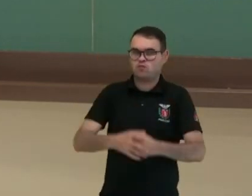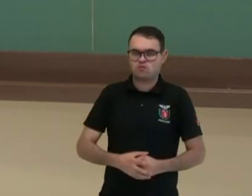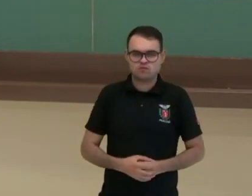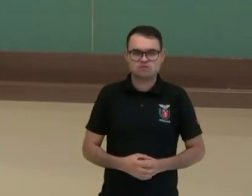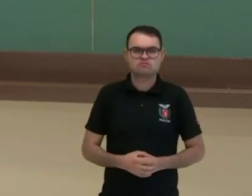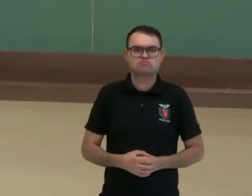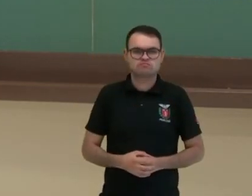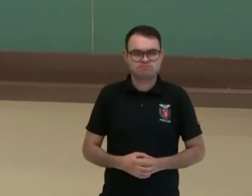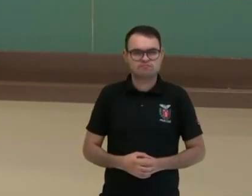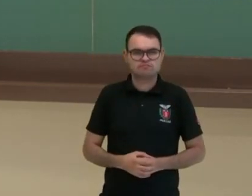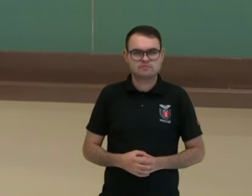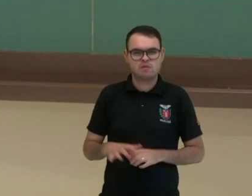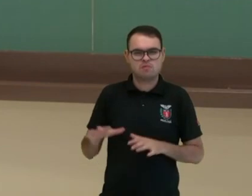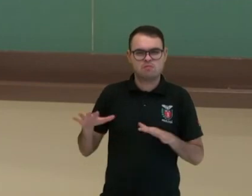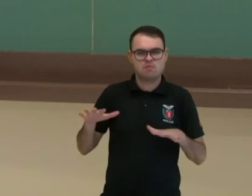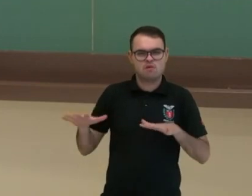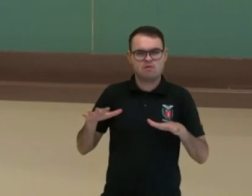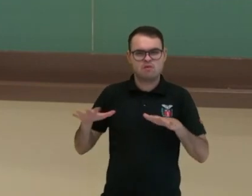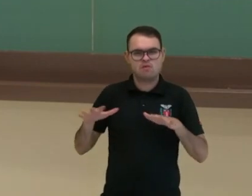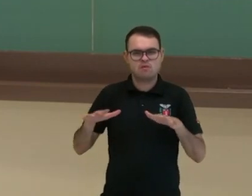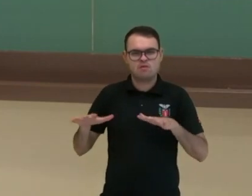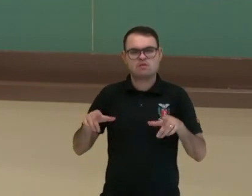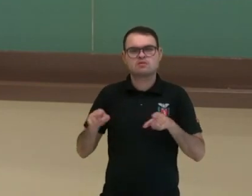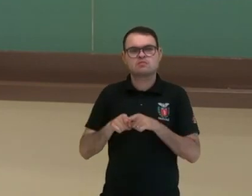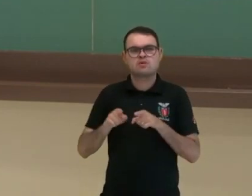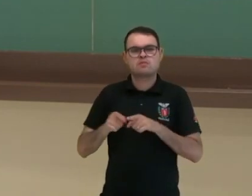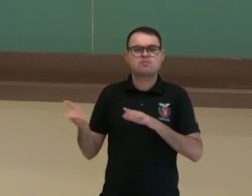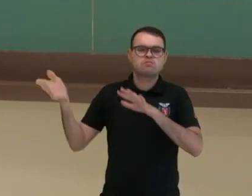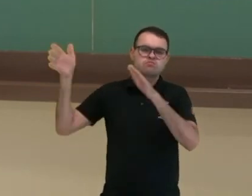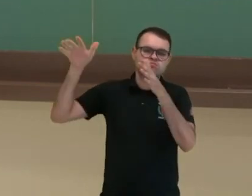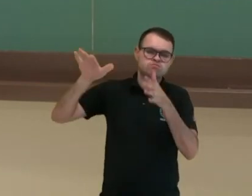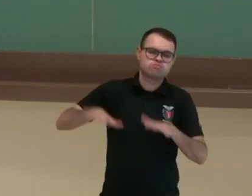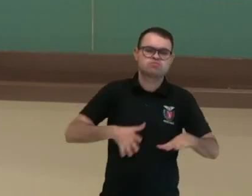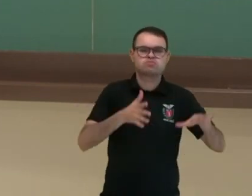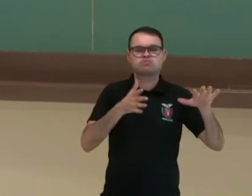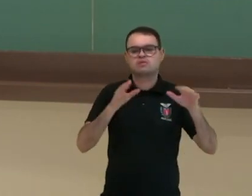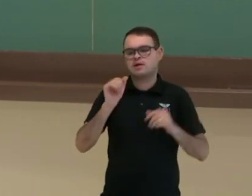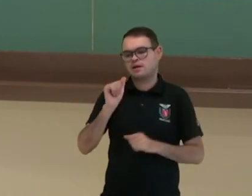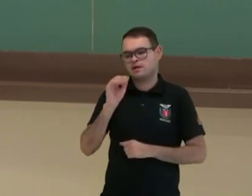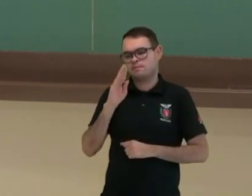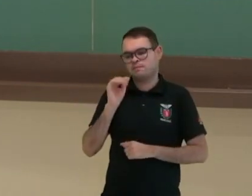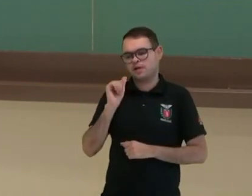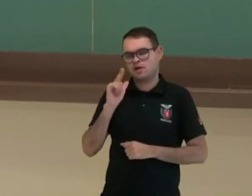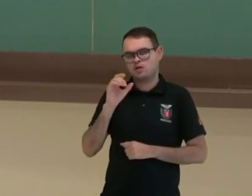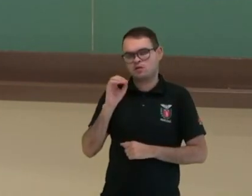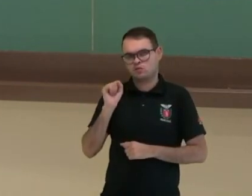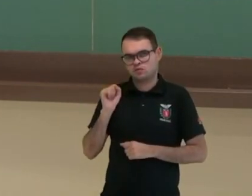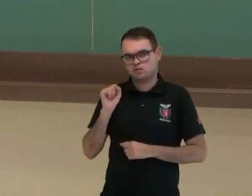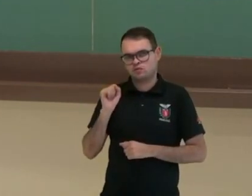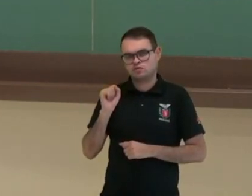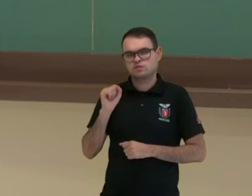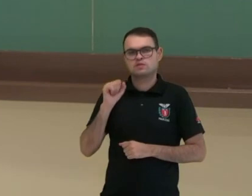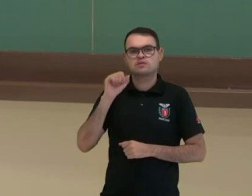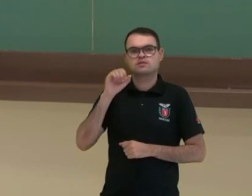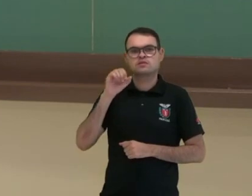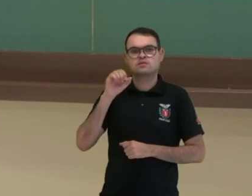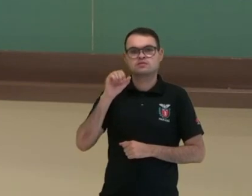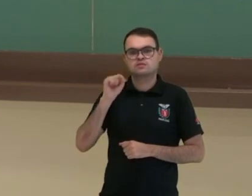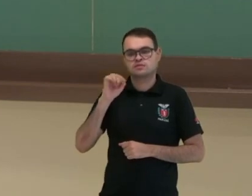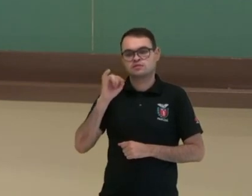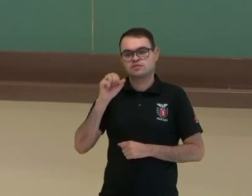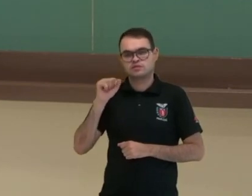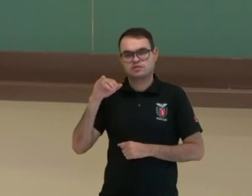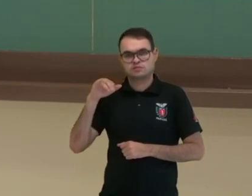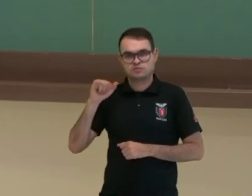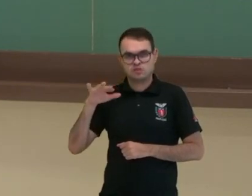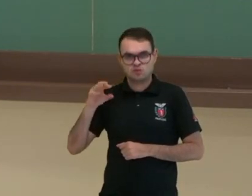terremotos e maremotos, também conhecidos como abalos sísmicos. Esses abalos ocorrem dentro